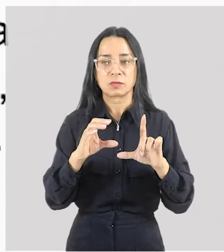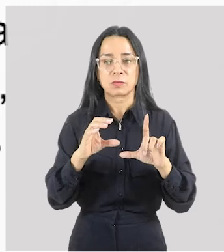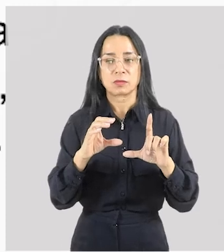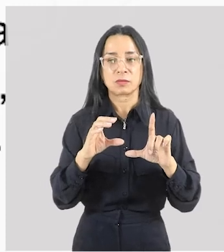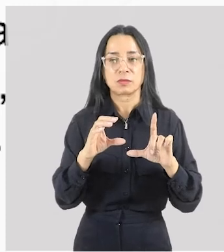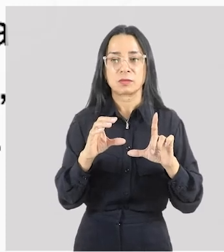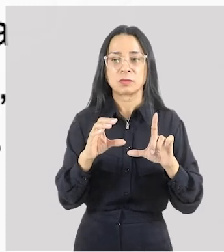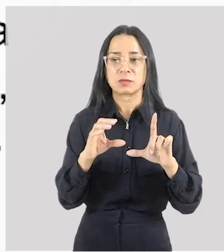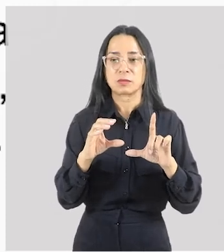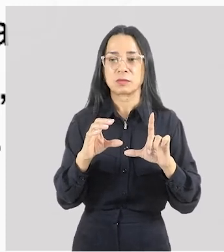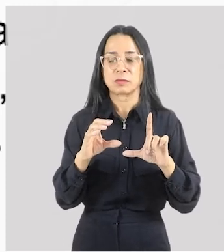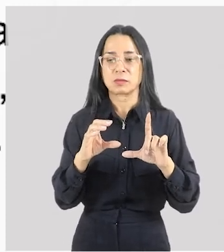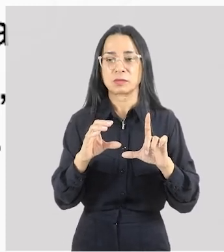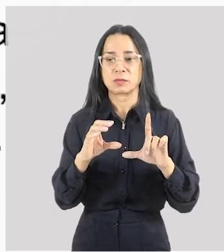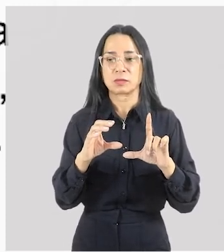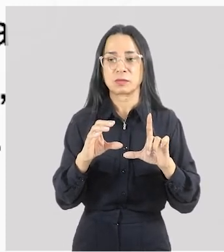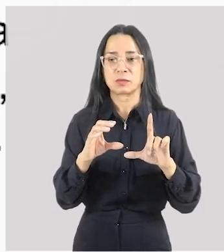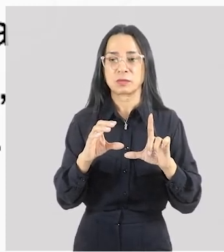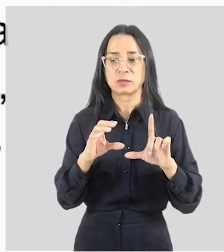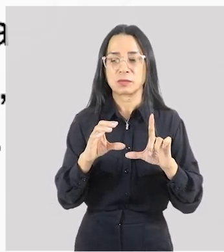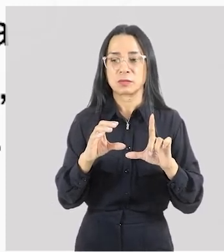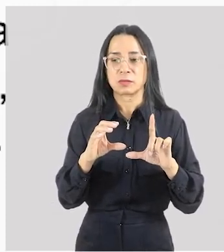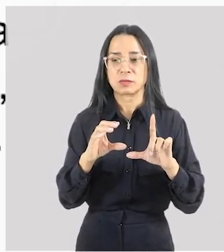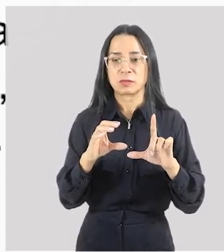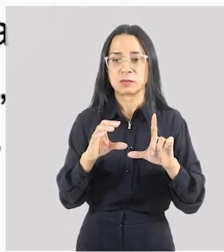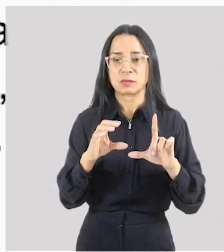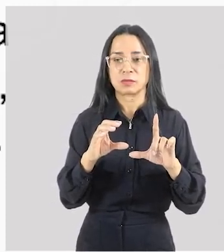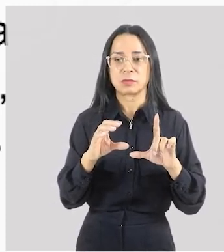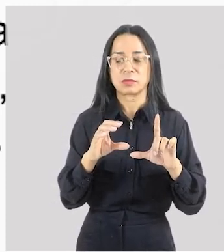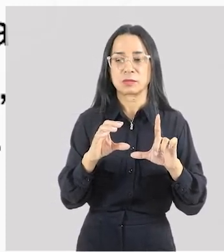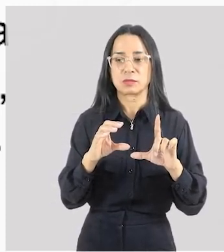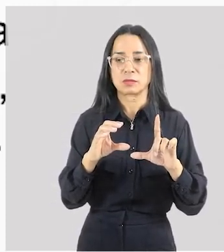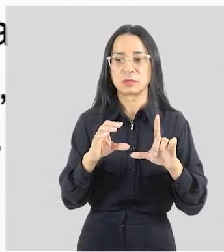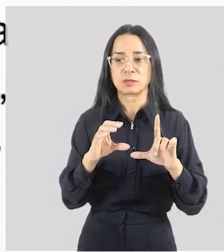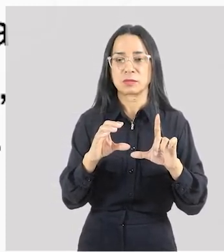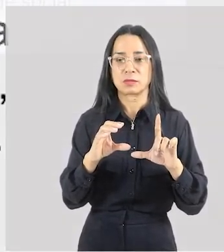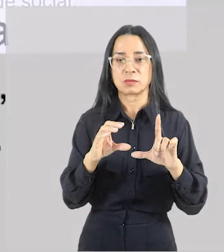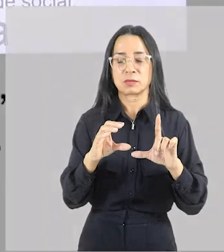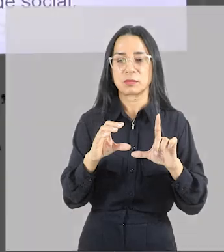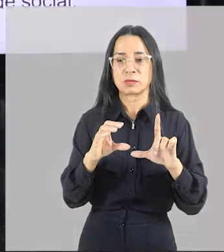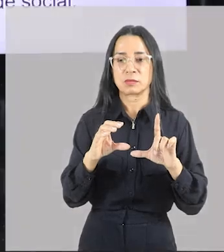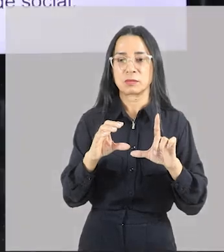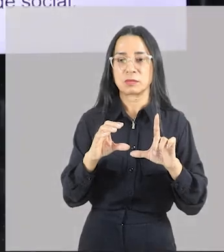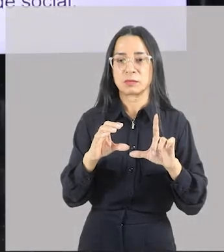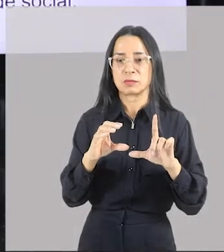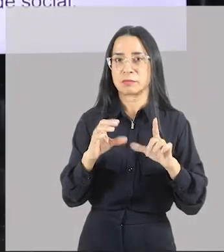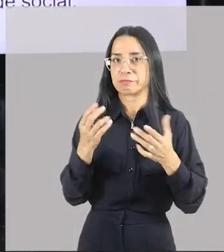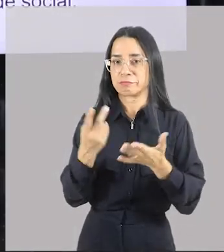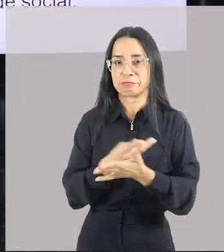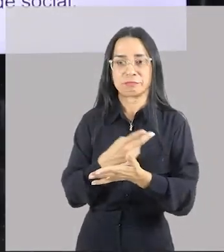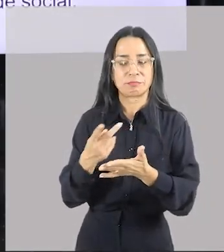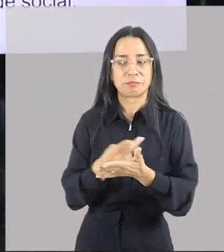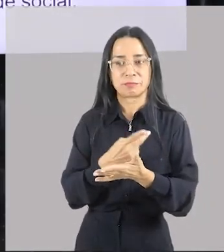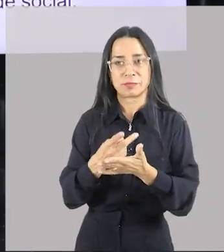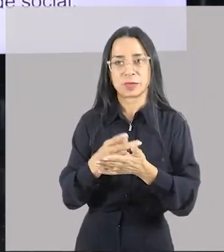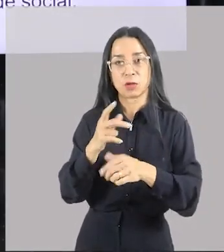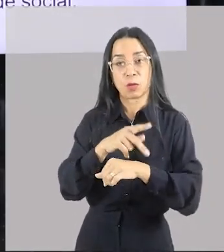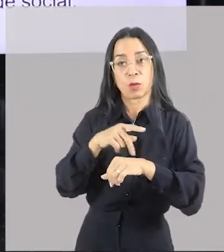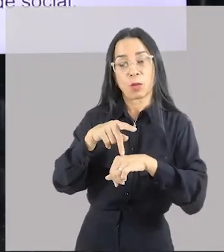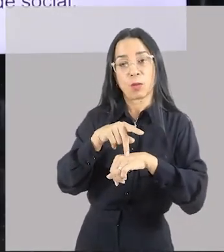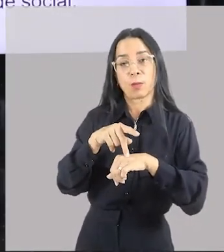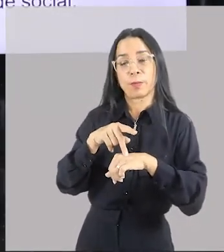países de economias emergentes priorizaram a melhoria na distribuição de... Falso. Os países emergentes,